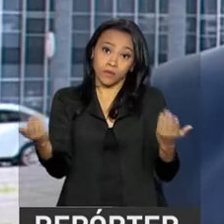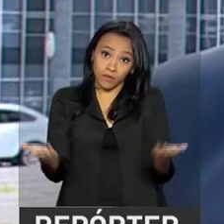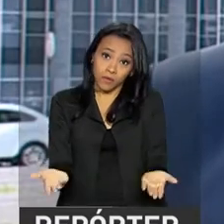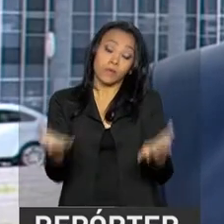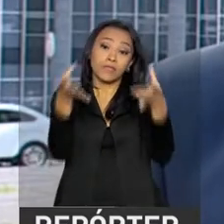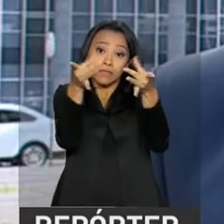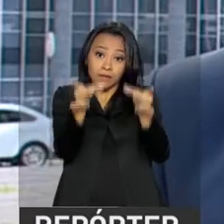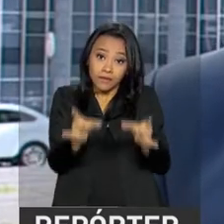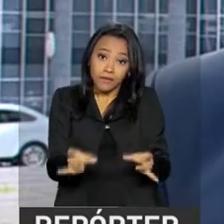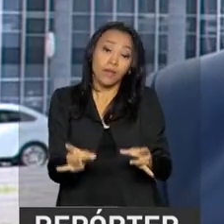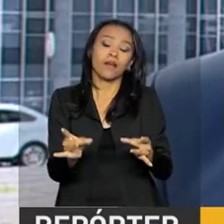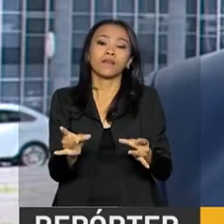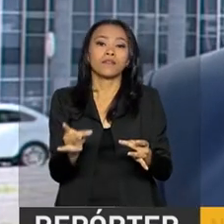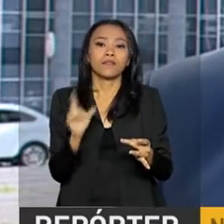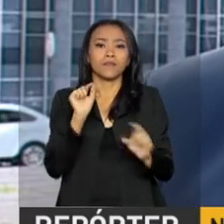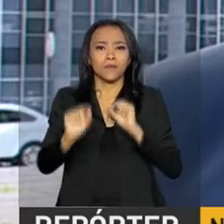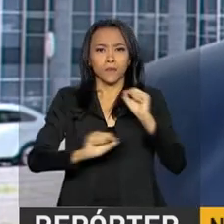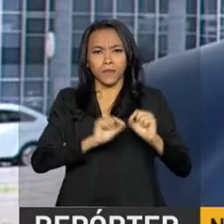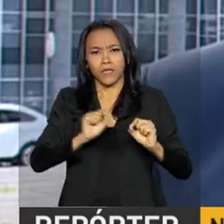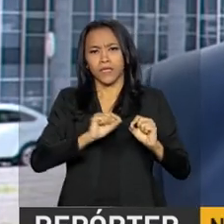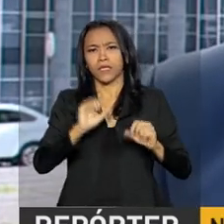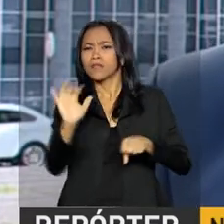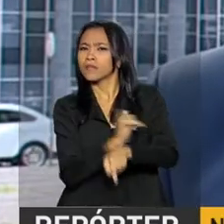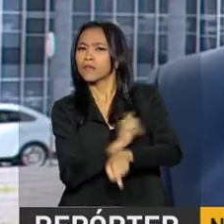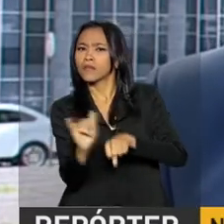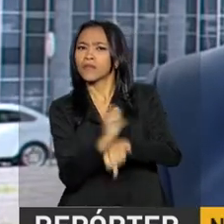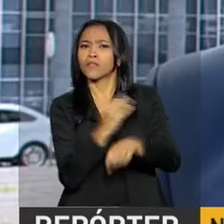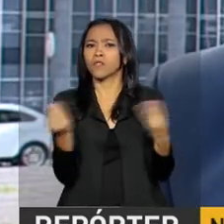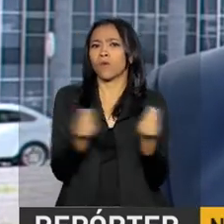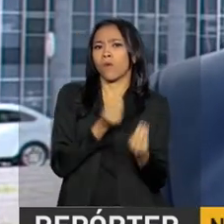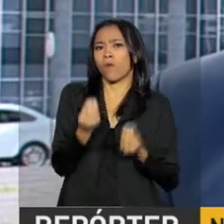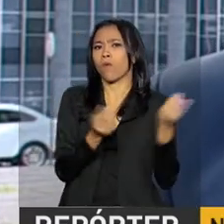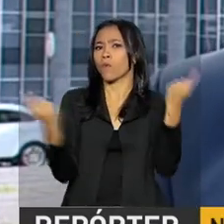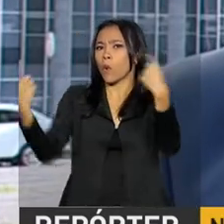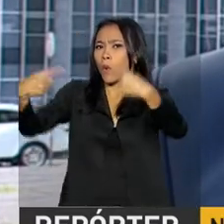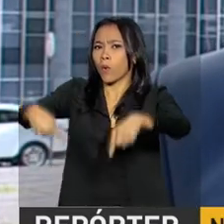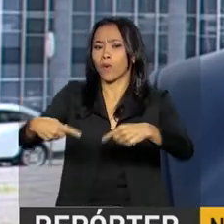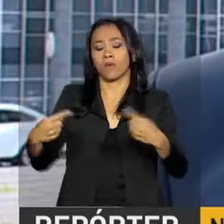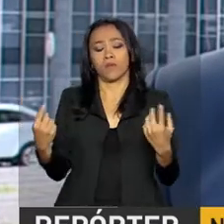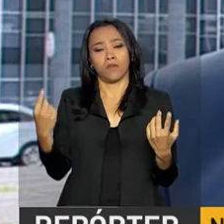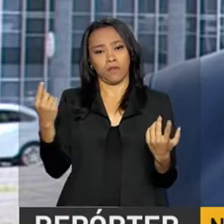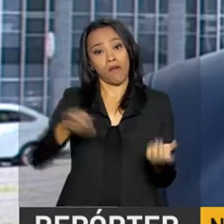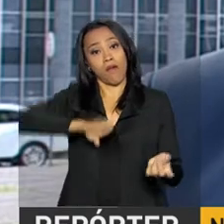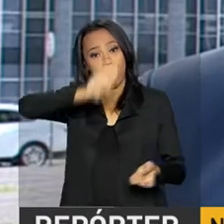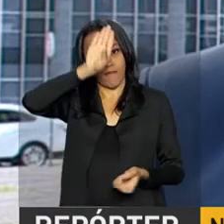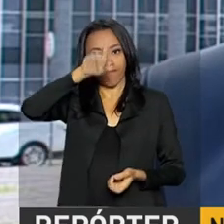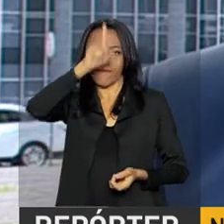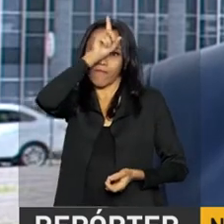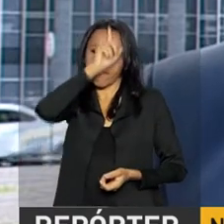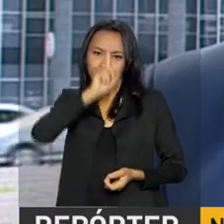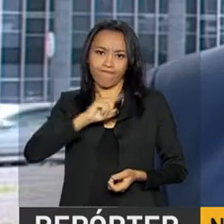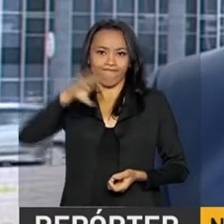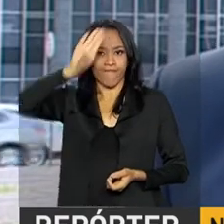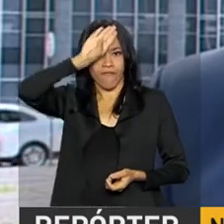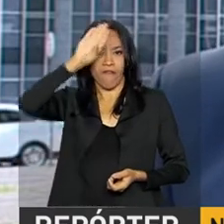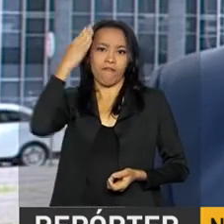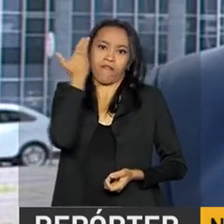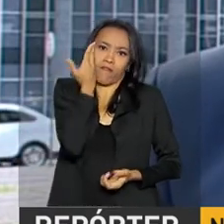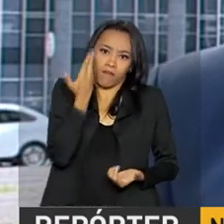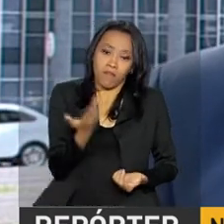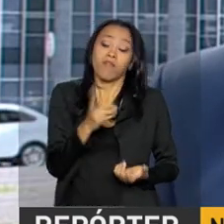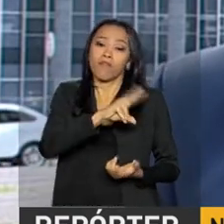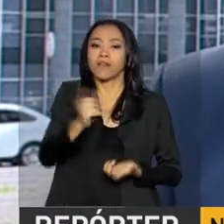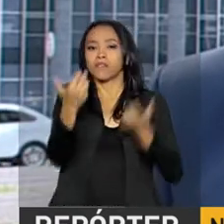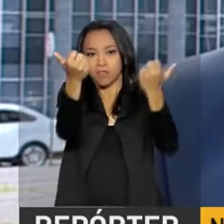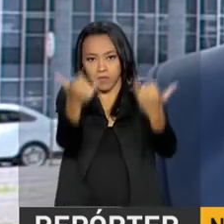detalhes das ações de enfrentamento da febre amarela serão dados daqui a pouco às 10 horas da manhã pelo ministro